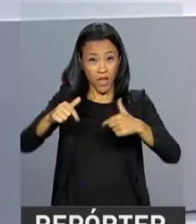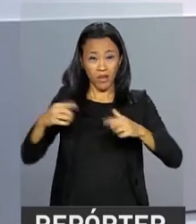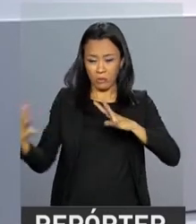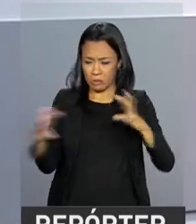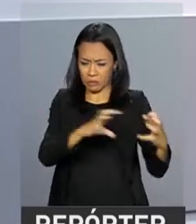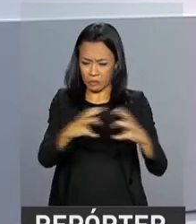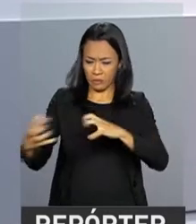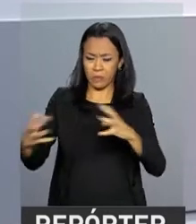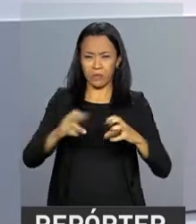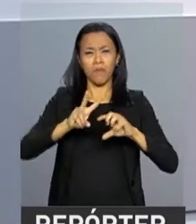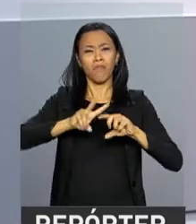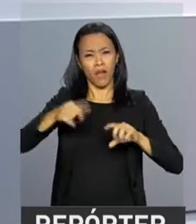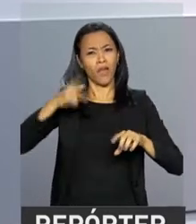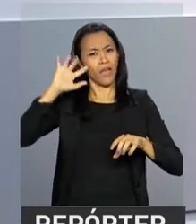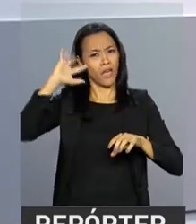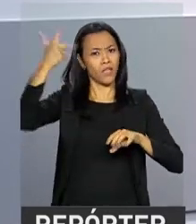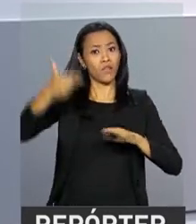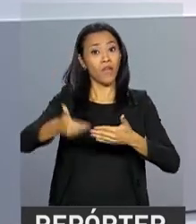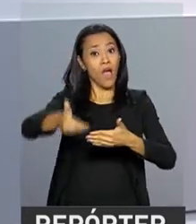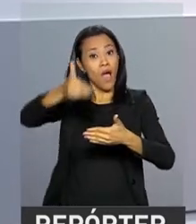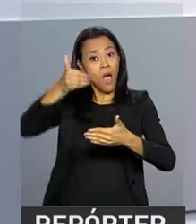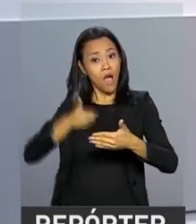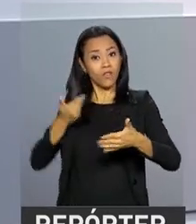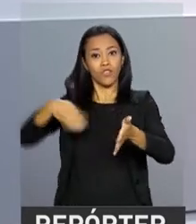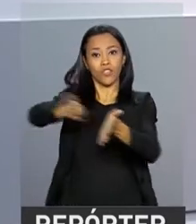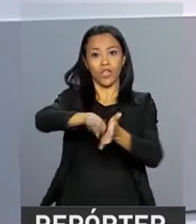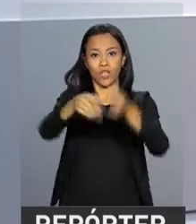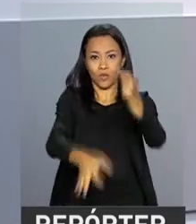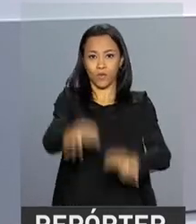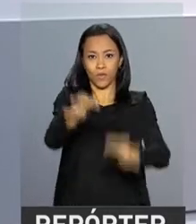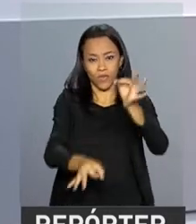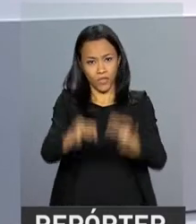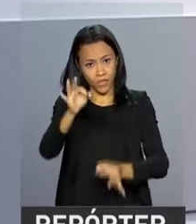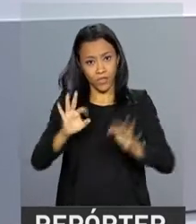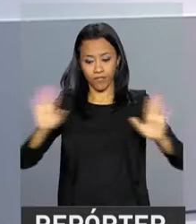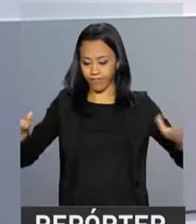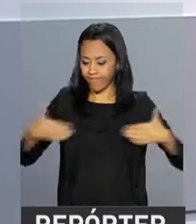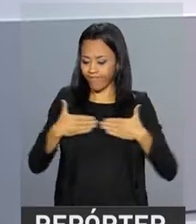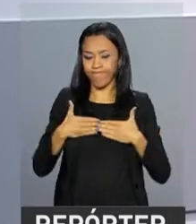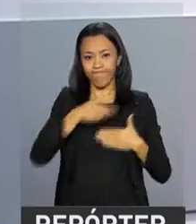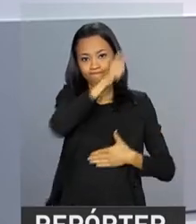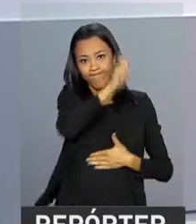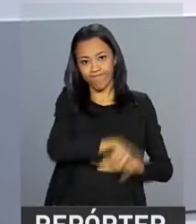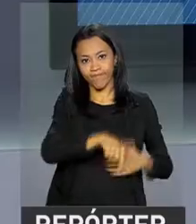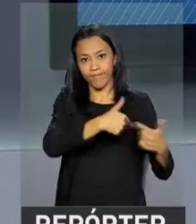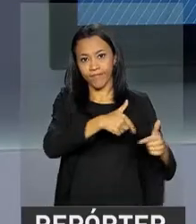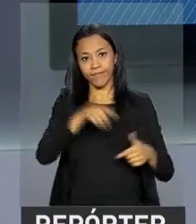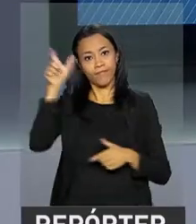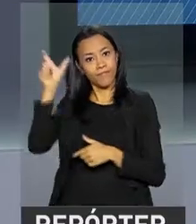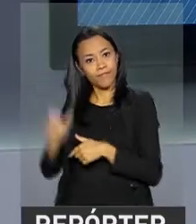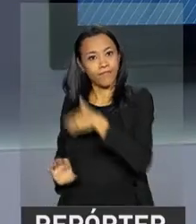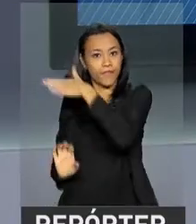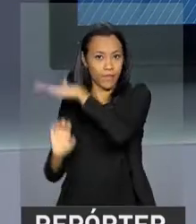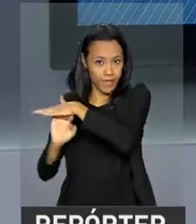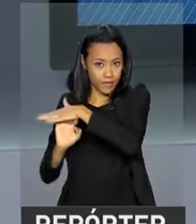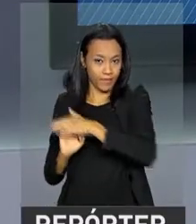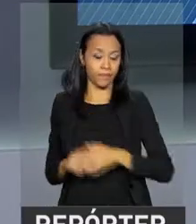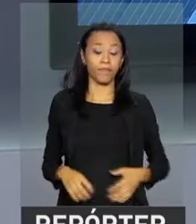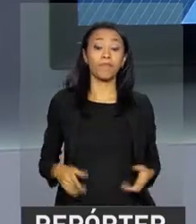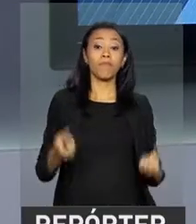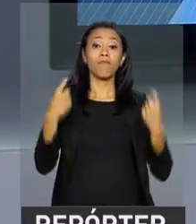vão poder ser resolvidos antes de chegar à justiça diretamente entre patrão e empregado a modernização